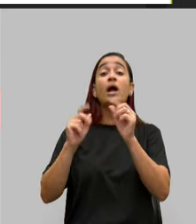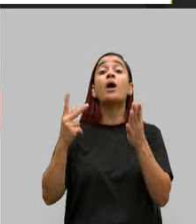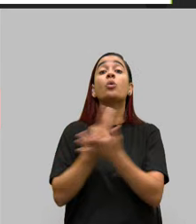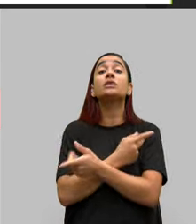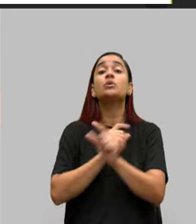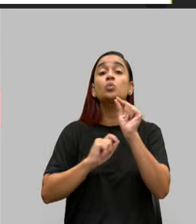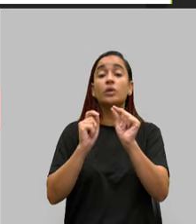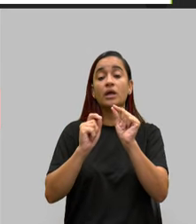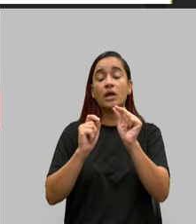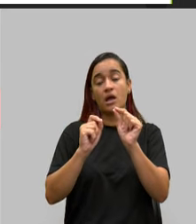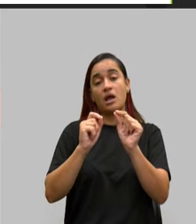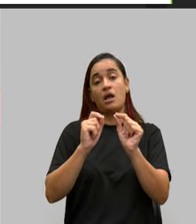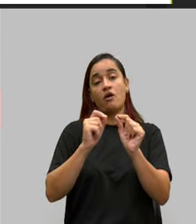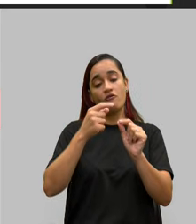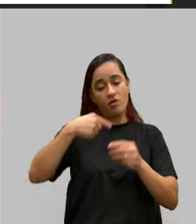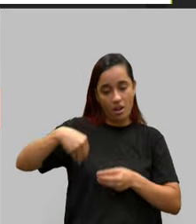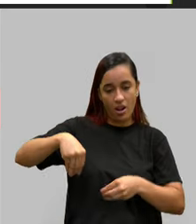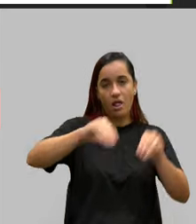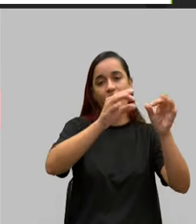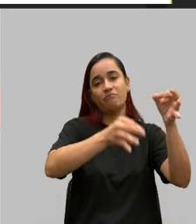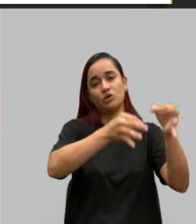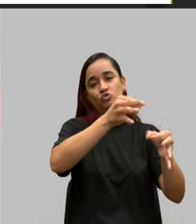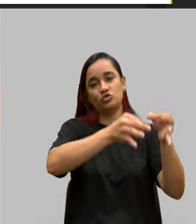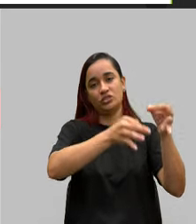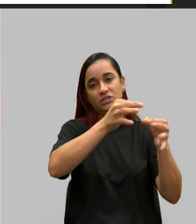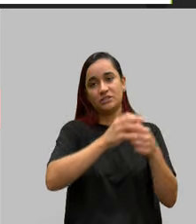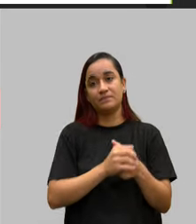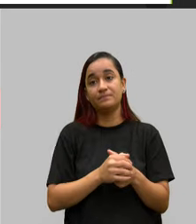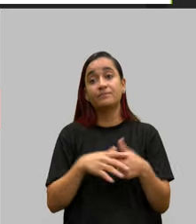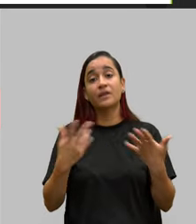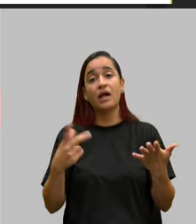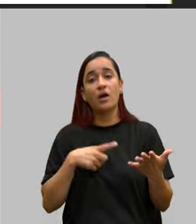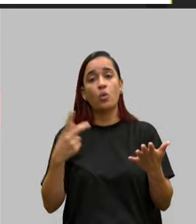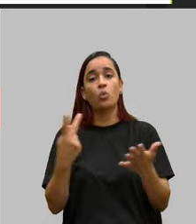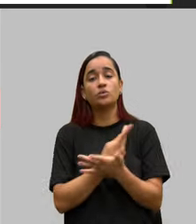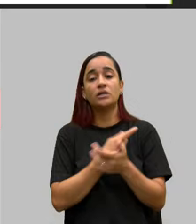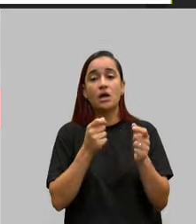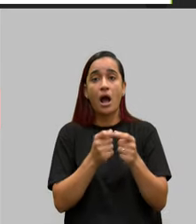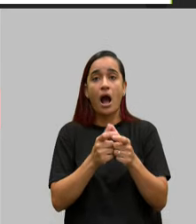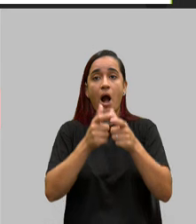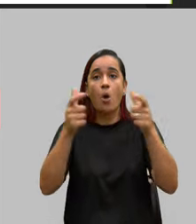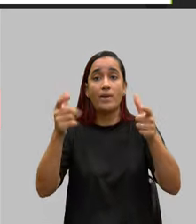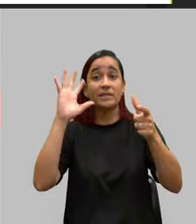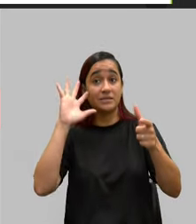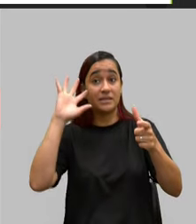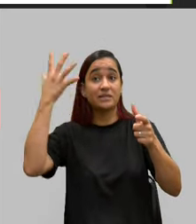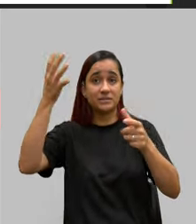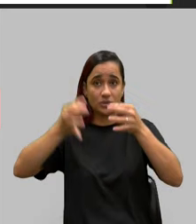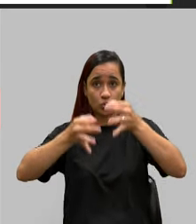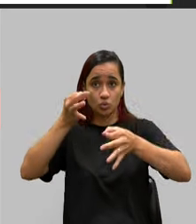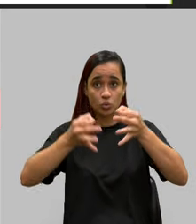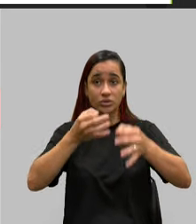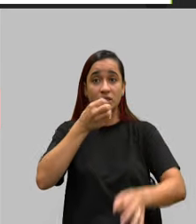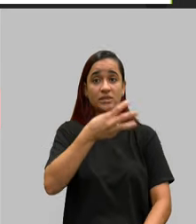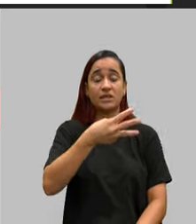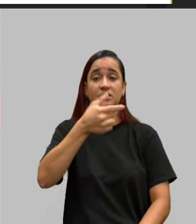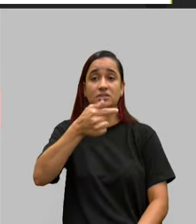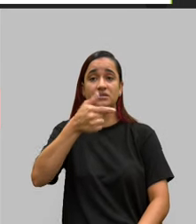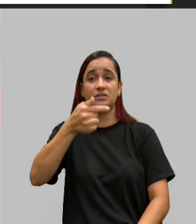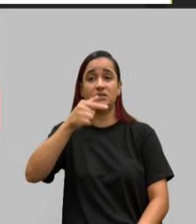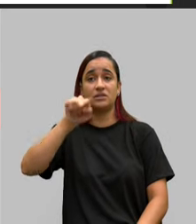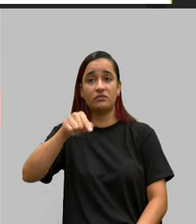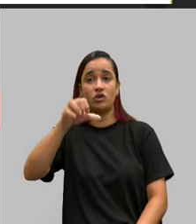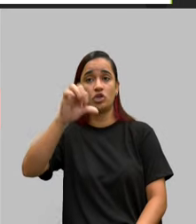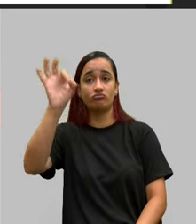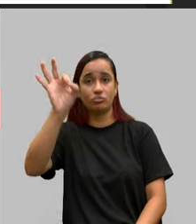justiça e olha aí um aumento das decisões judiciais em 377 e por